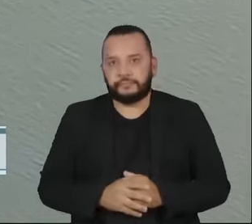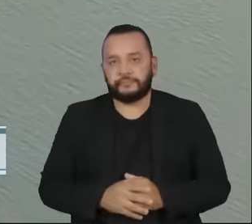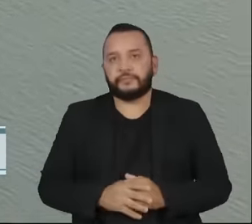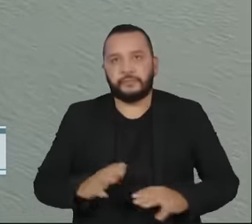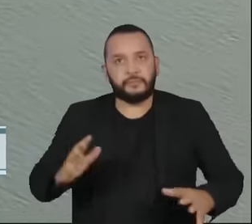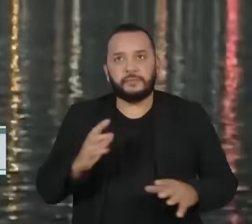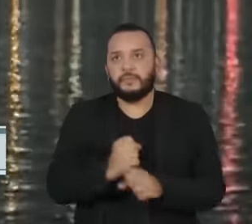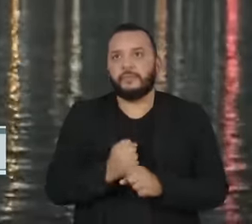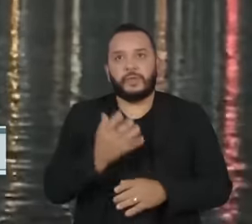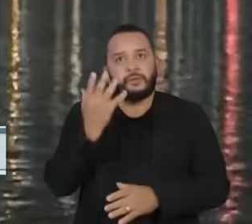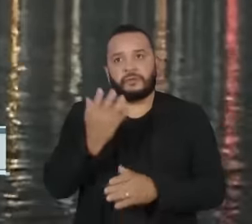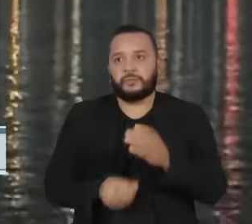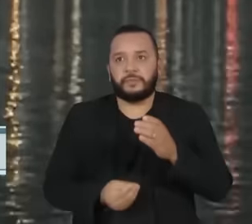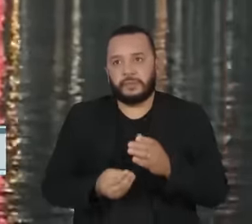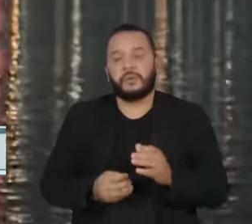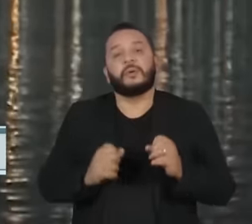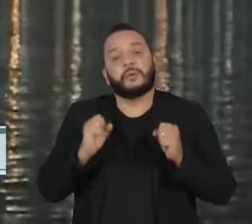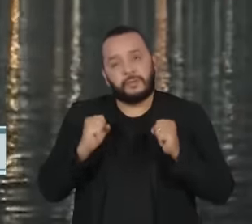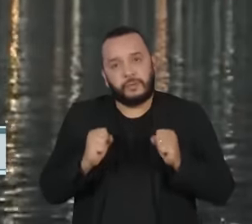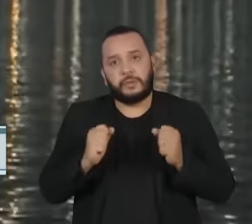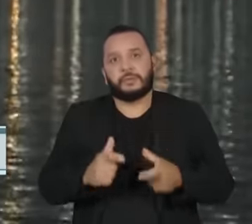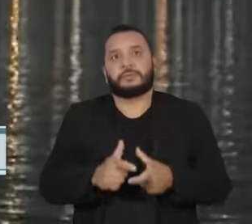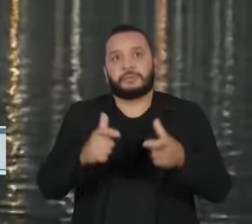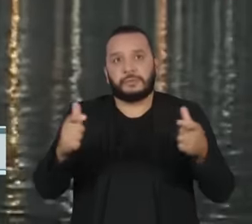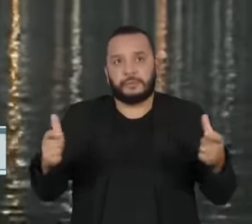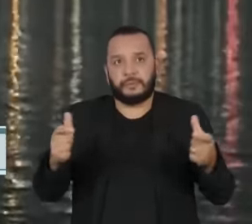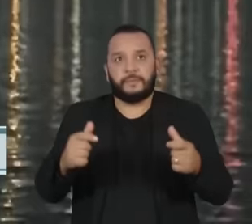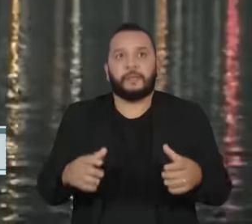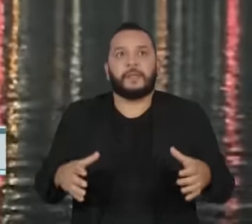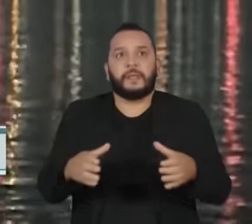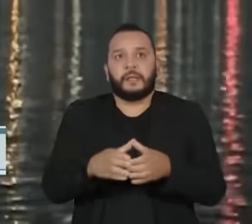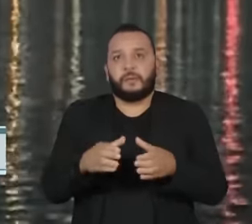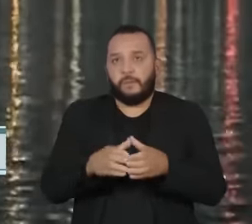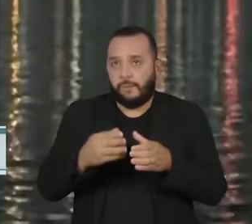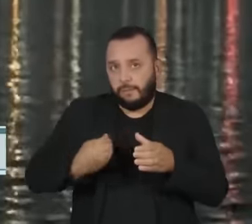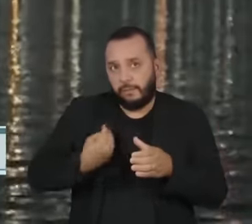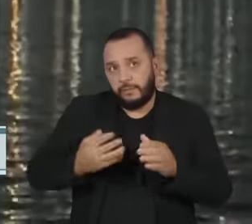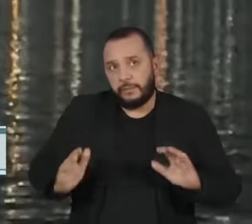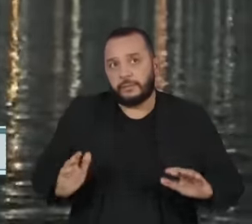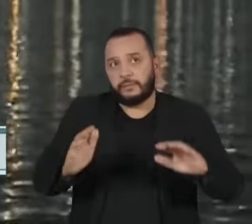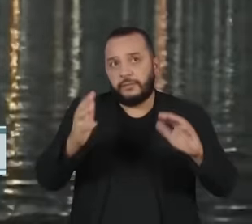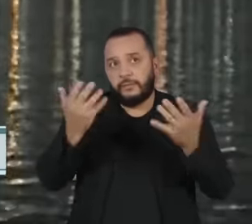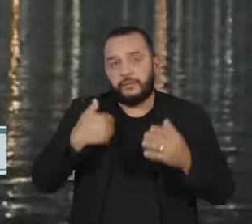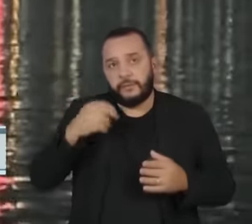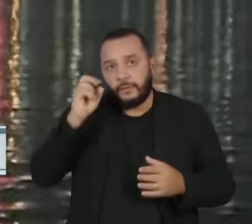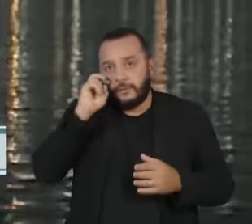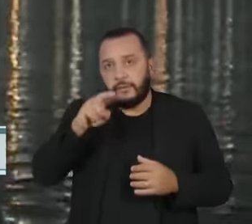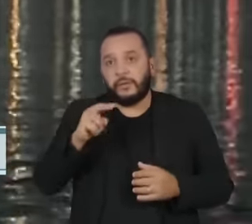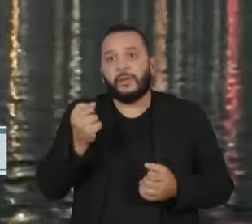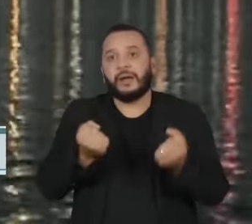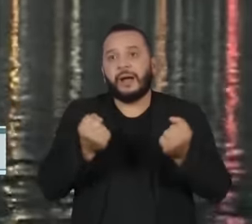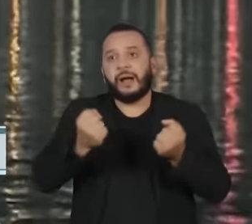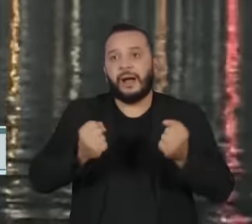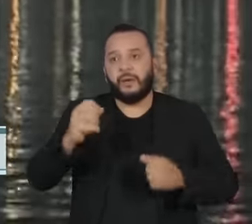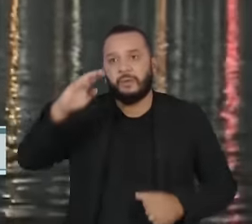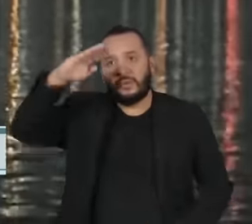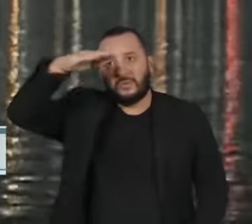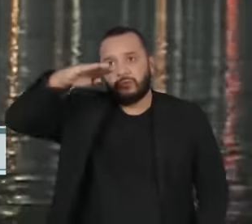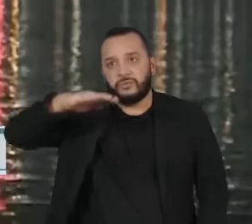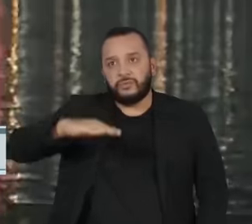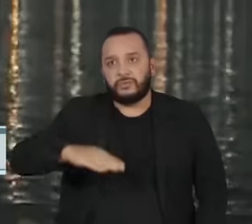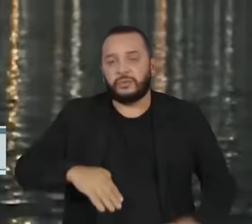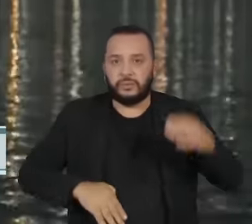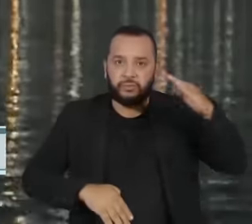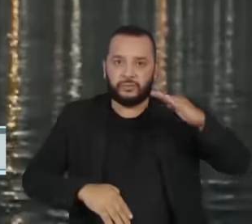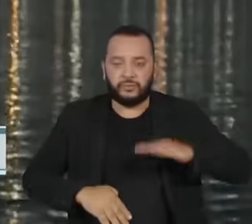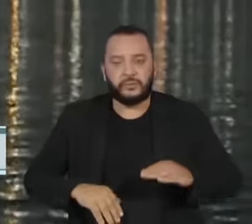de desaparecidos pode aumentar as equipes de salvamento avistaram carros submersos eles estão usando